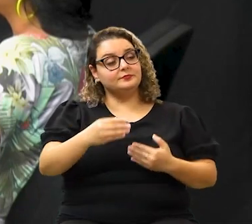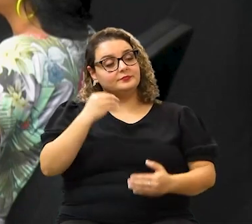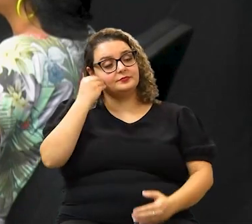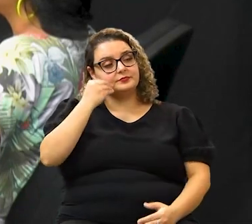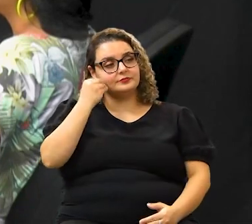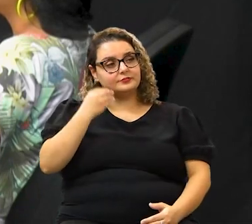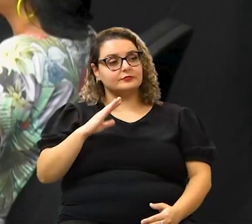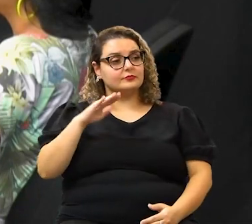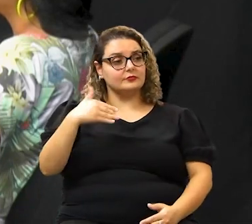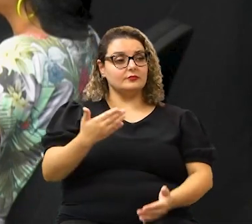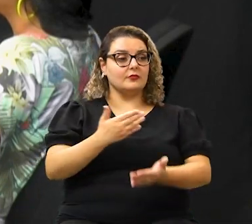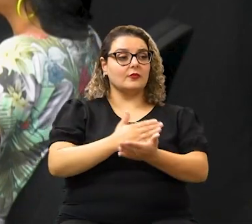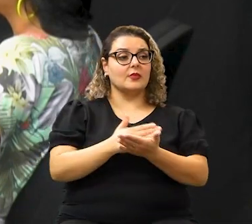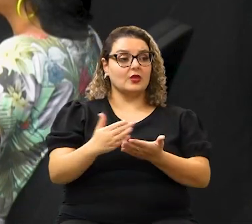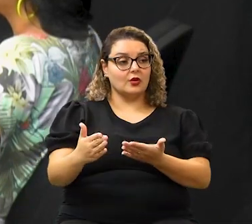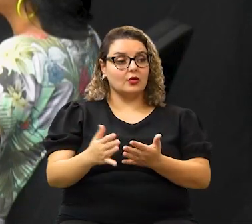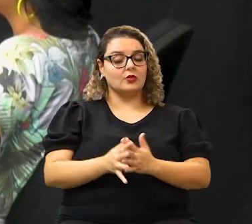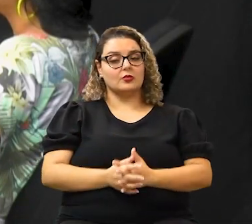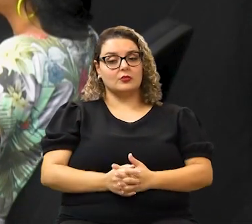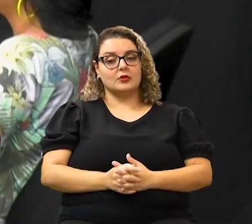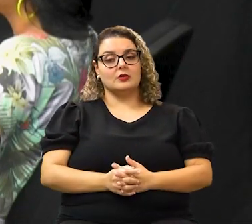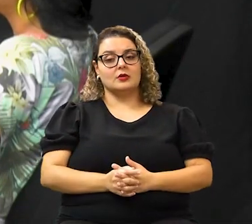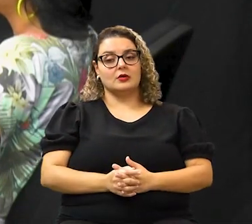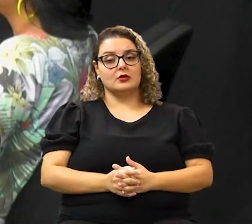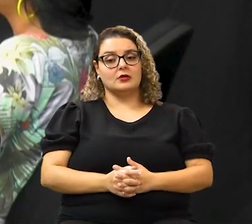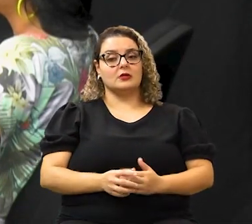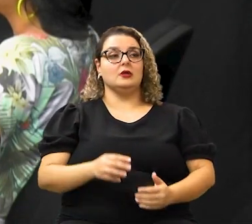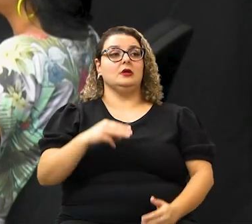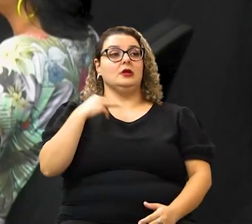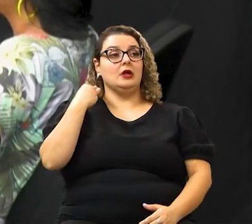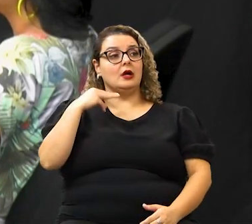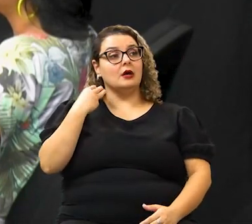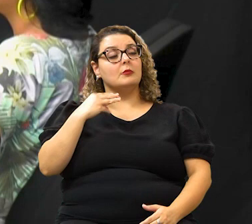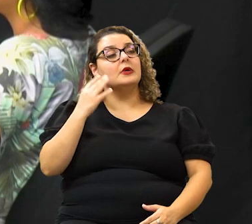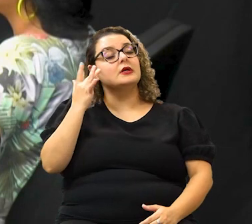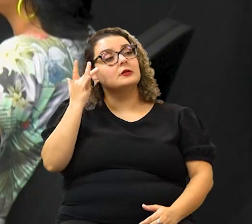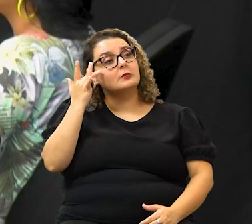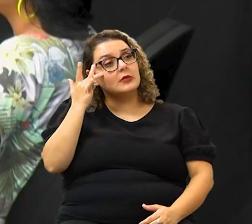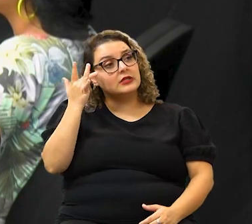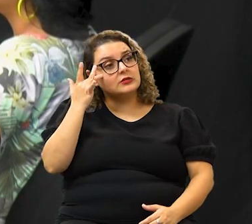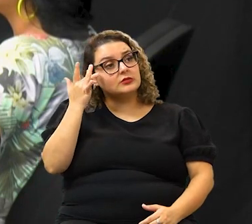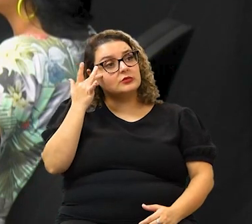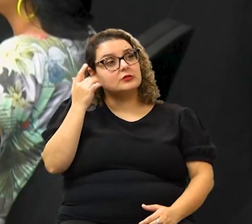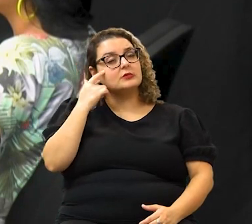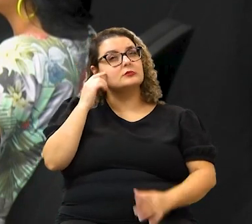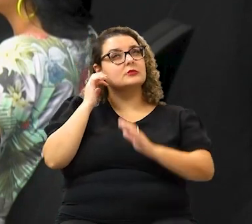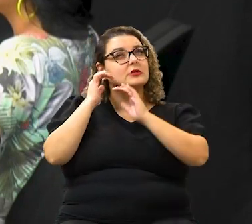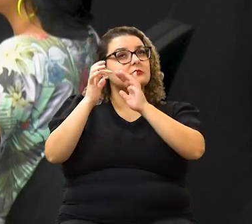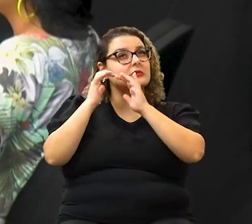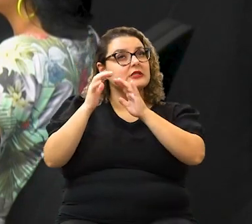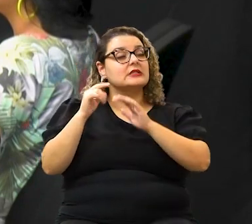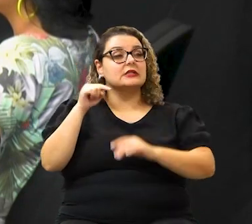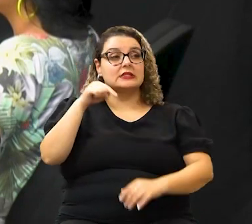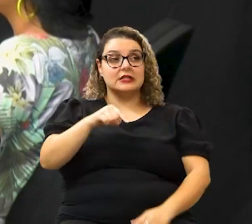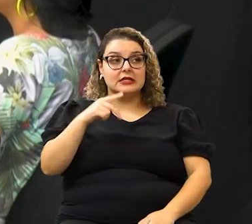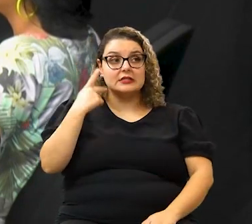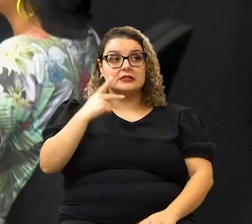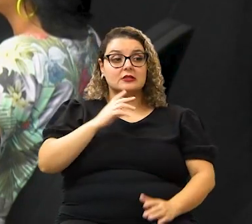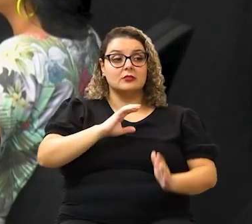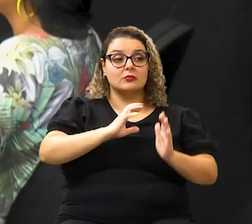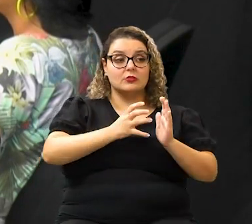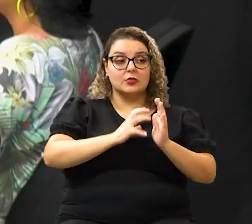começa a Mariana amadurecer e pensar nessa política partidária,